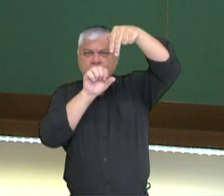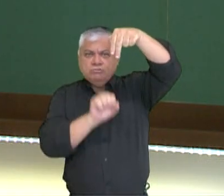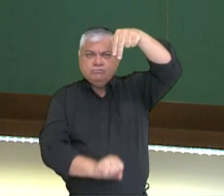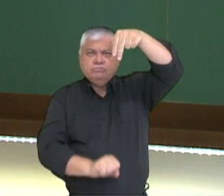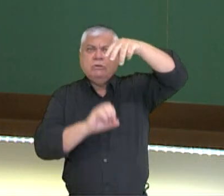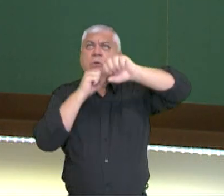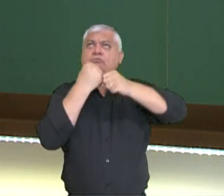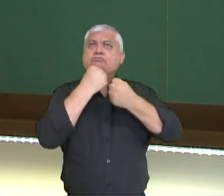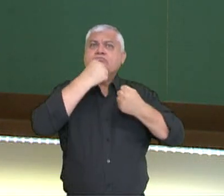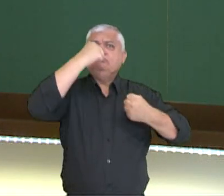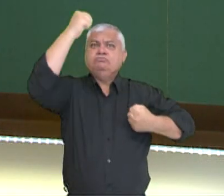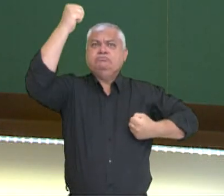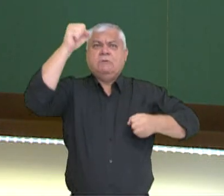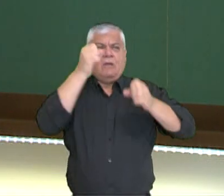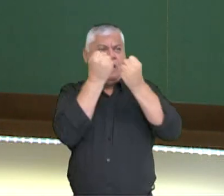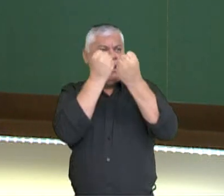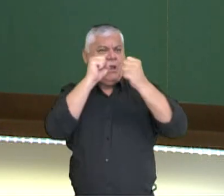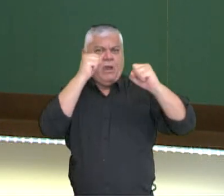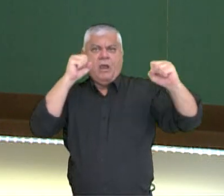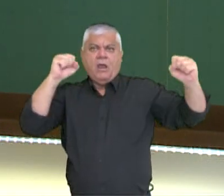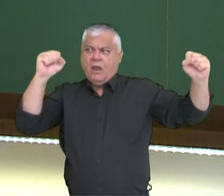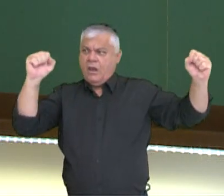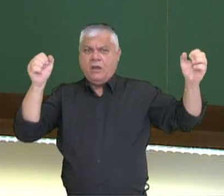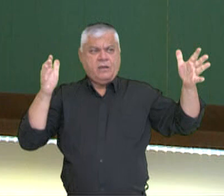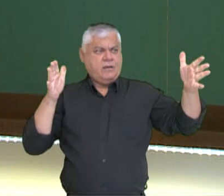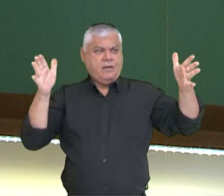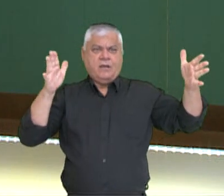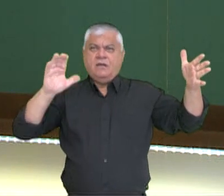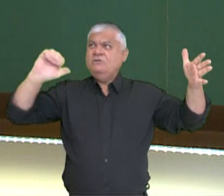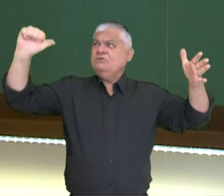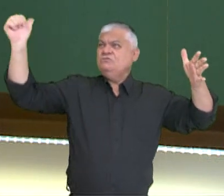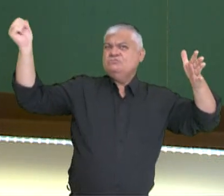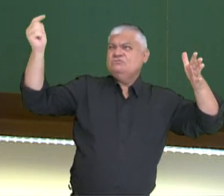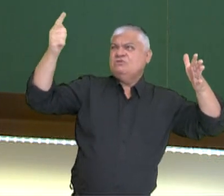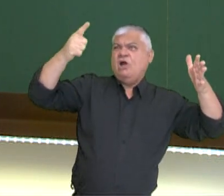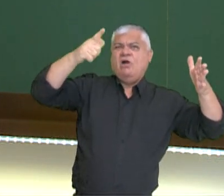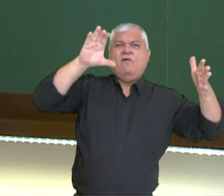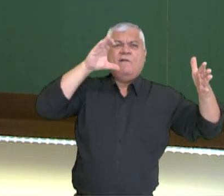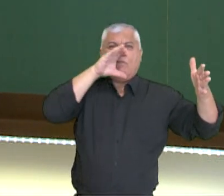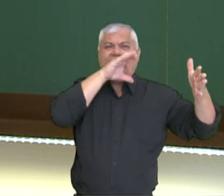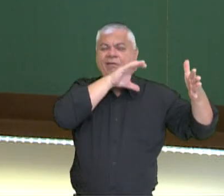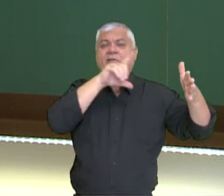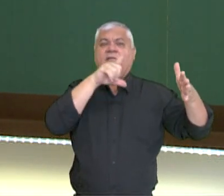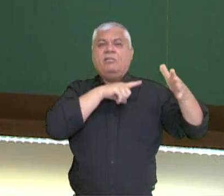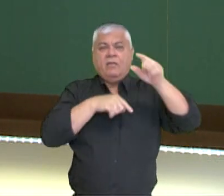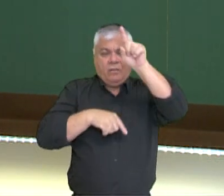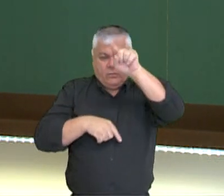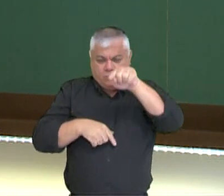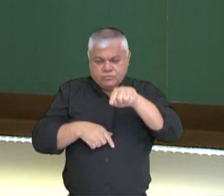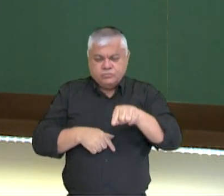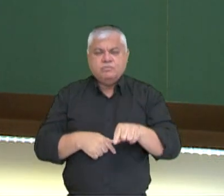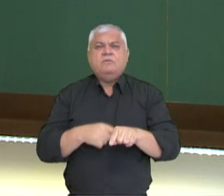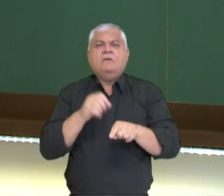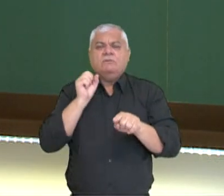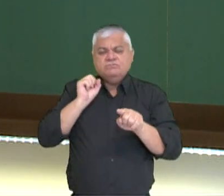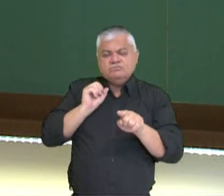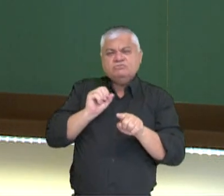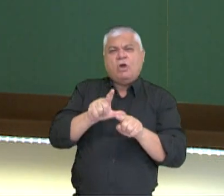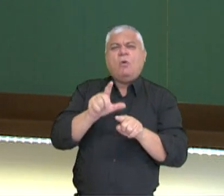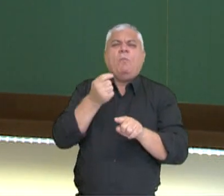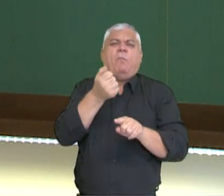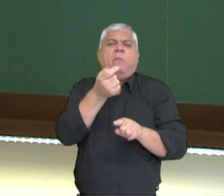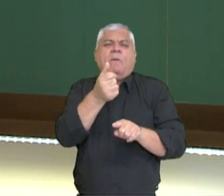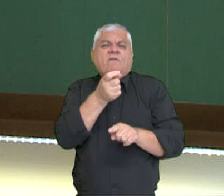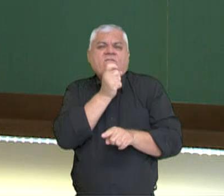de latitude, de áreas mais aquecidas pelo Sol do nosso planeta e áreas menos aquecidas pelo Sol,